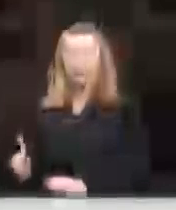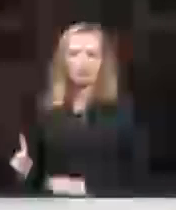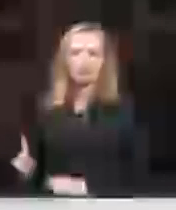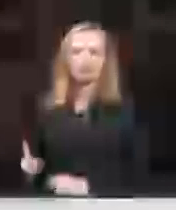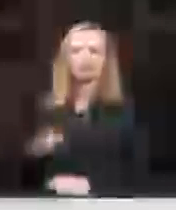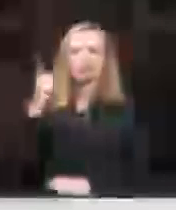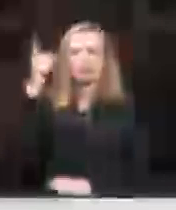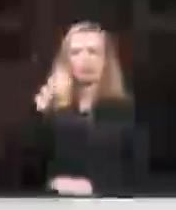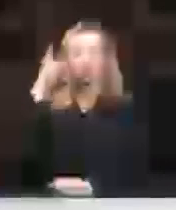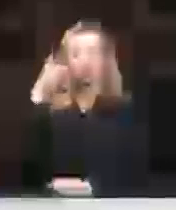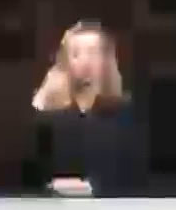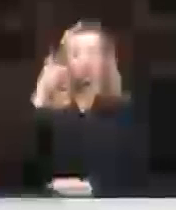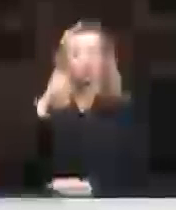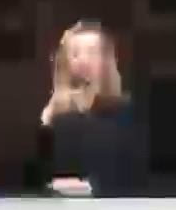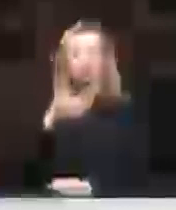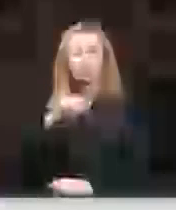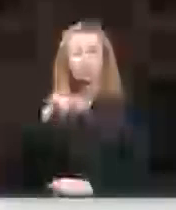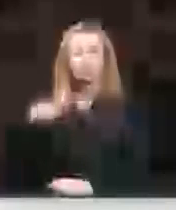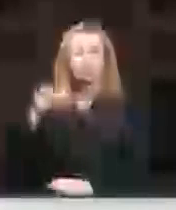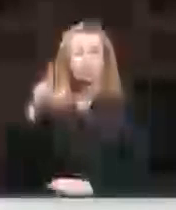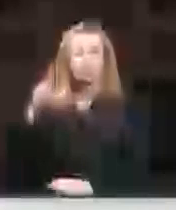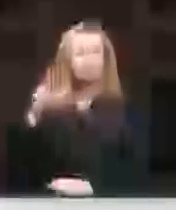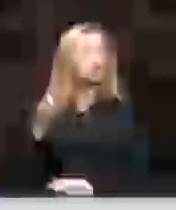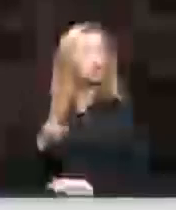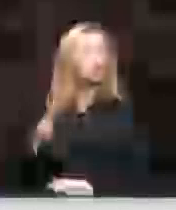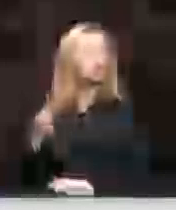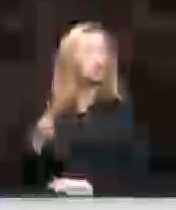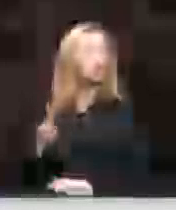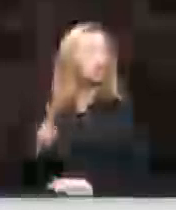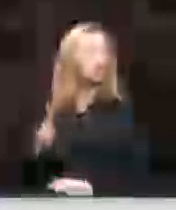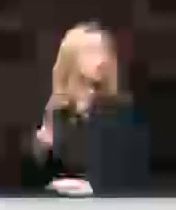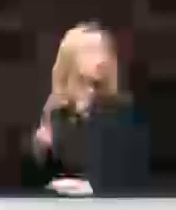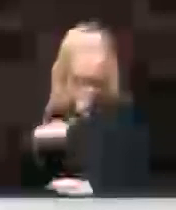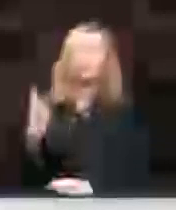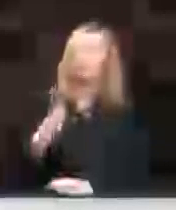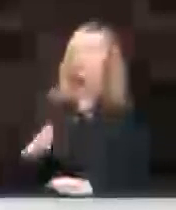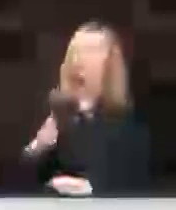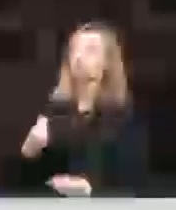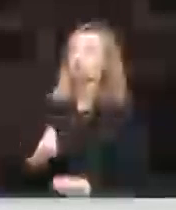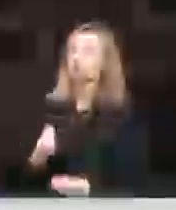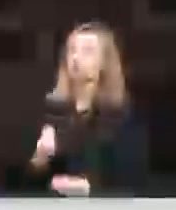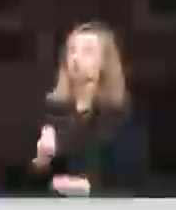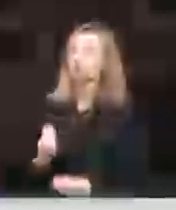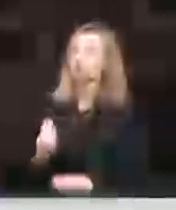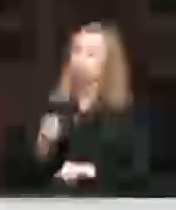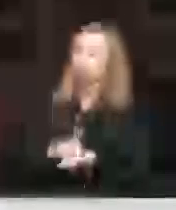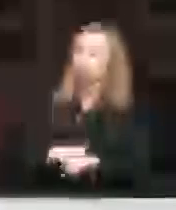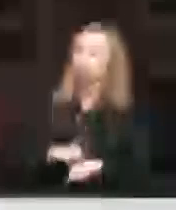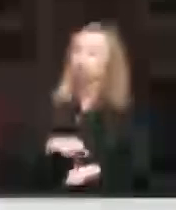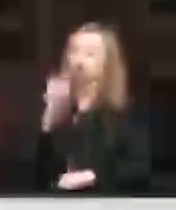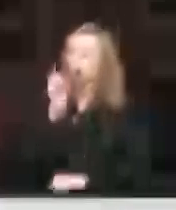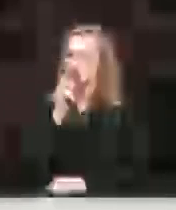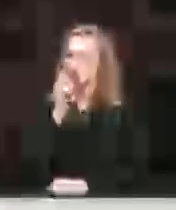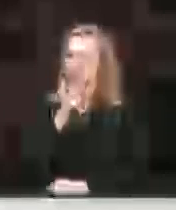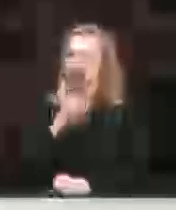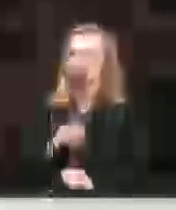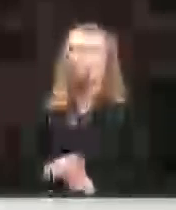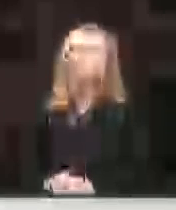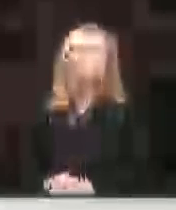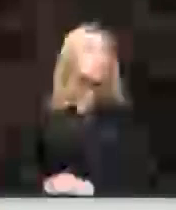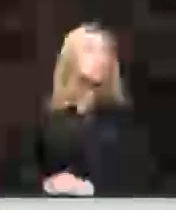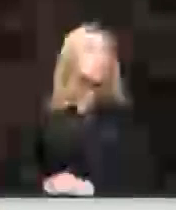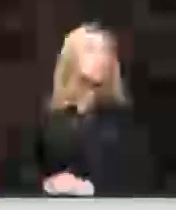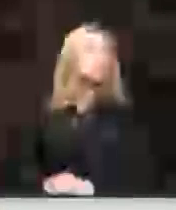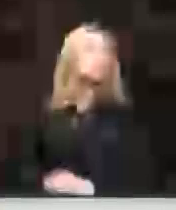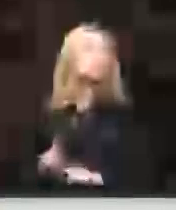Jânio Mendes, estamos vivendo uma fase de hipocrisia, de mentira, mas para fazer com